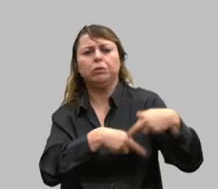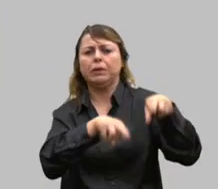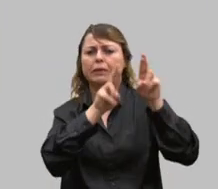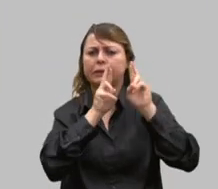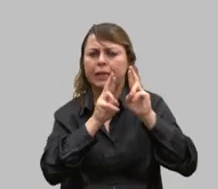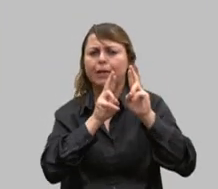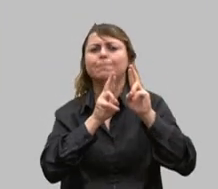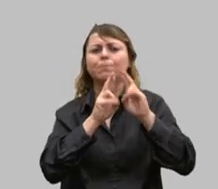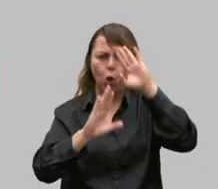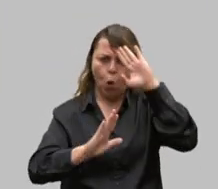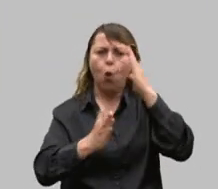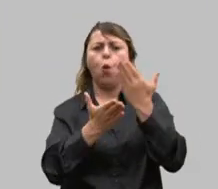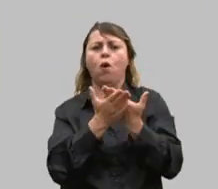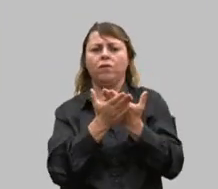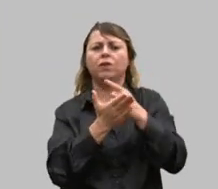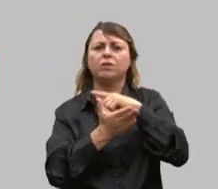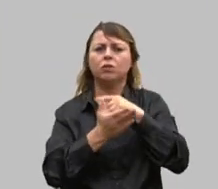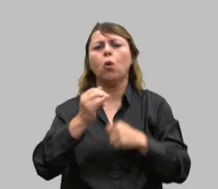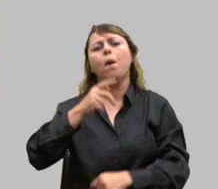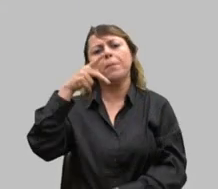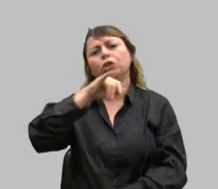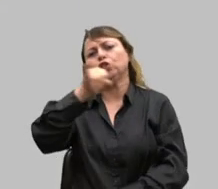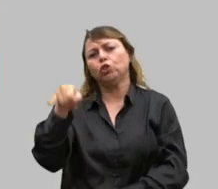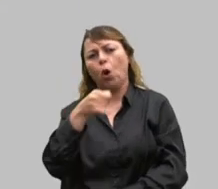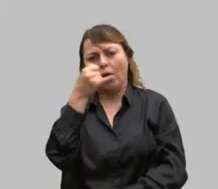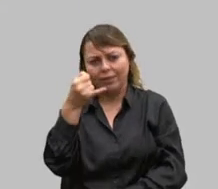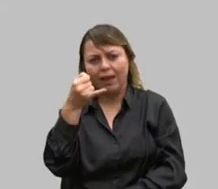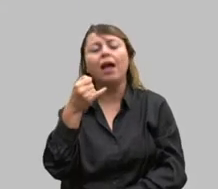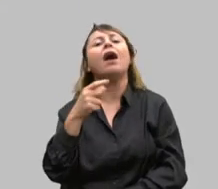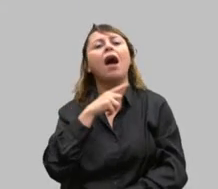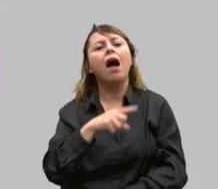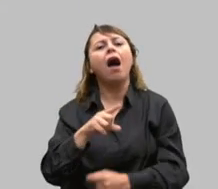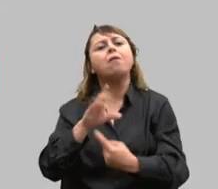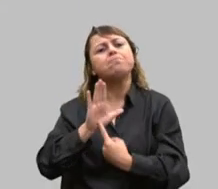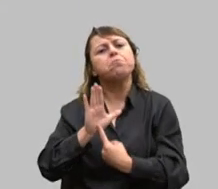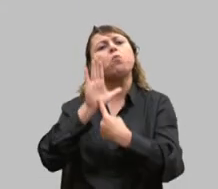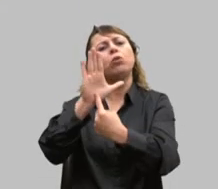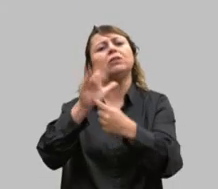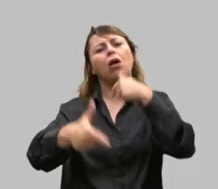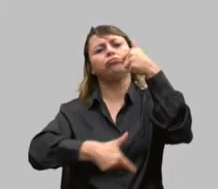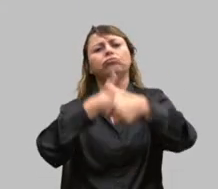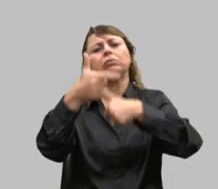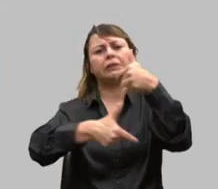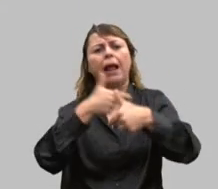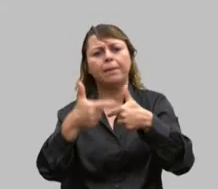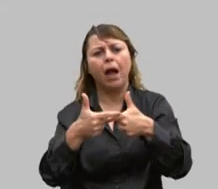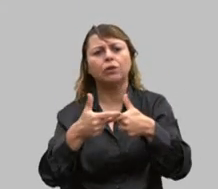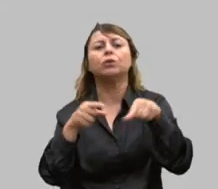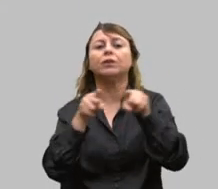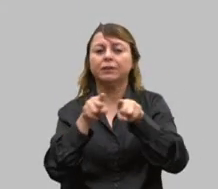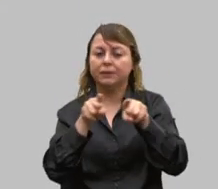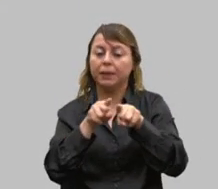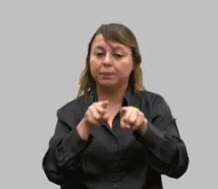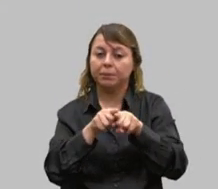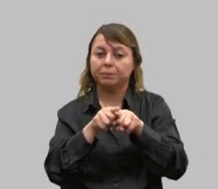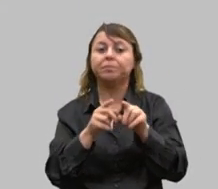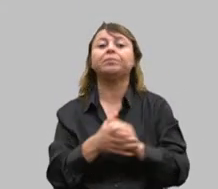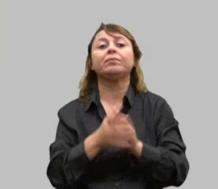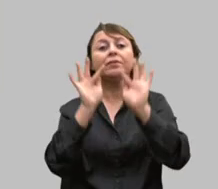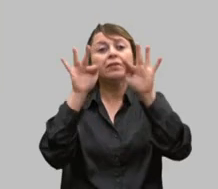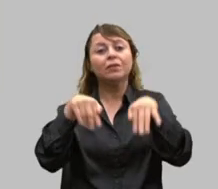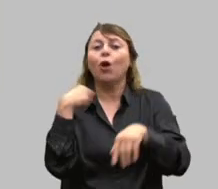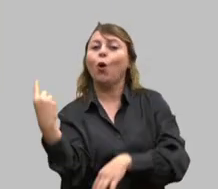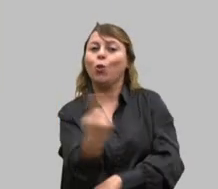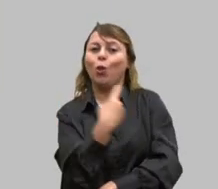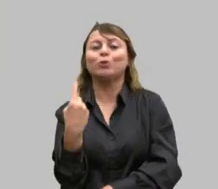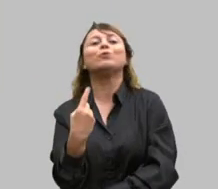conduzir o pjf a despontar nos trabalhos e por fim aos nossos alunos